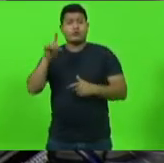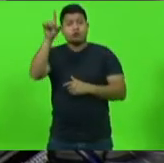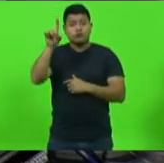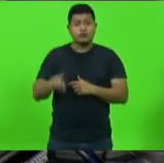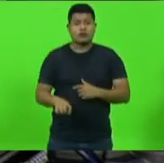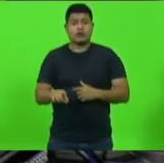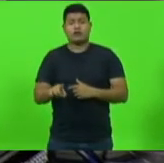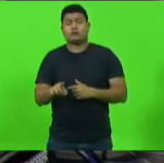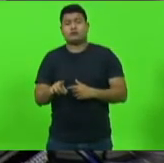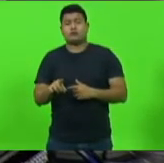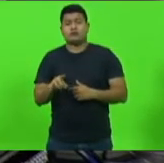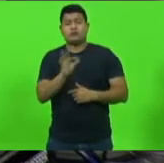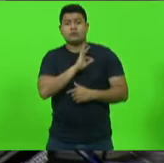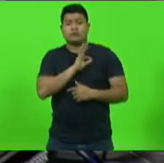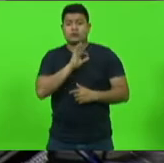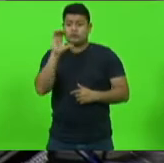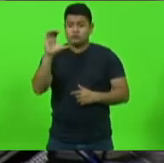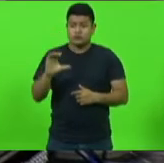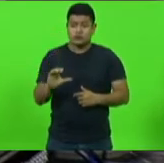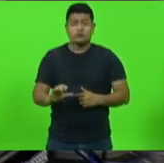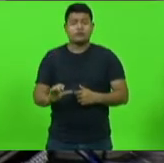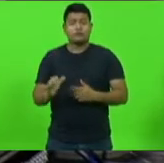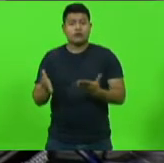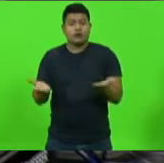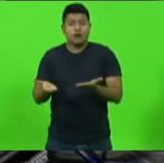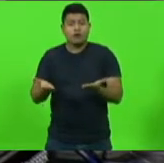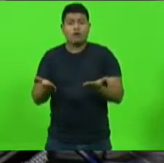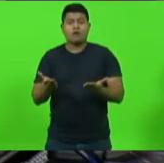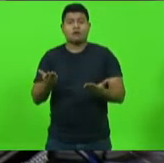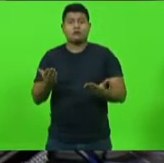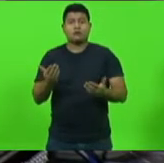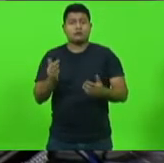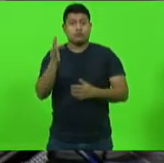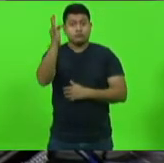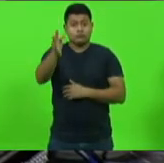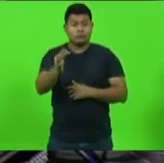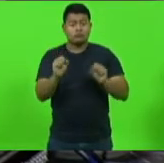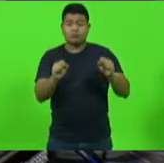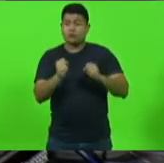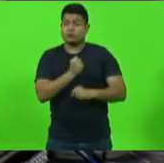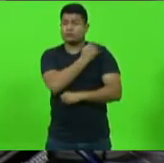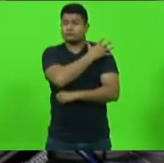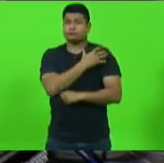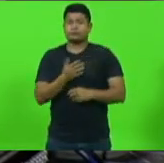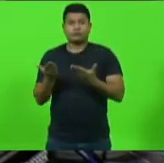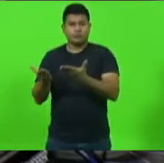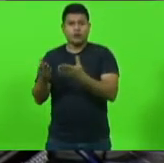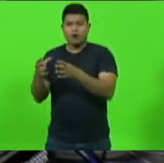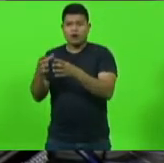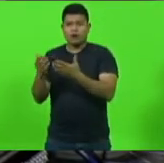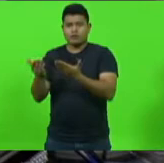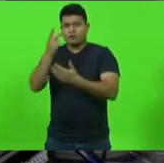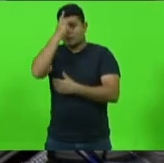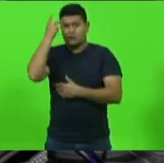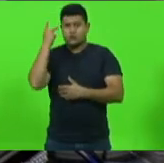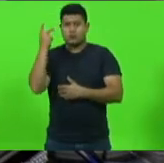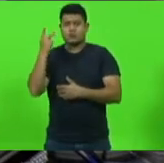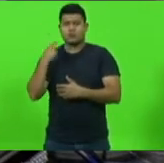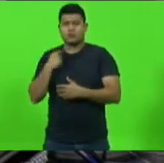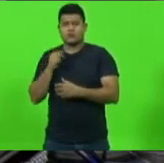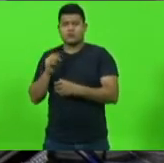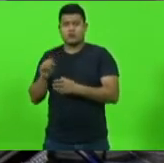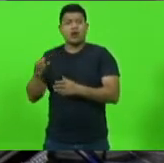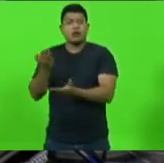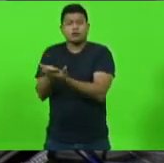terá nessa questão. E o cadete, ele não fica só sentado numa sala fazendo curso, ele